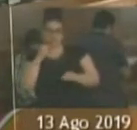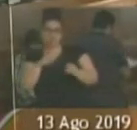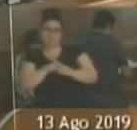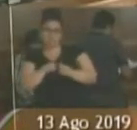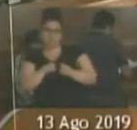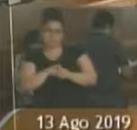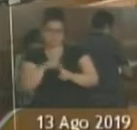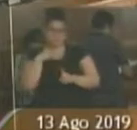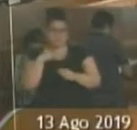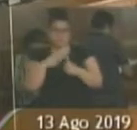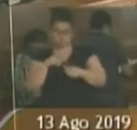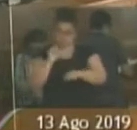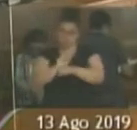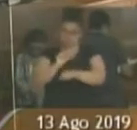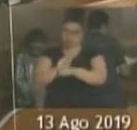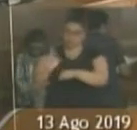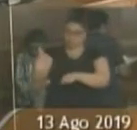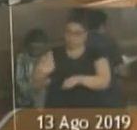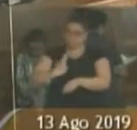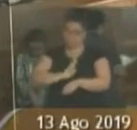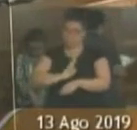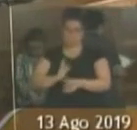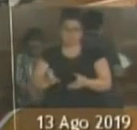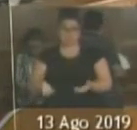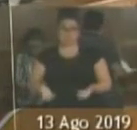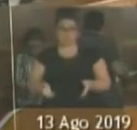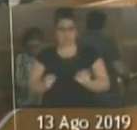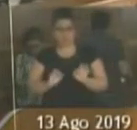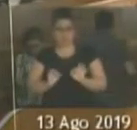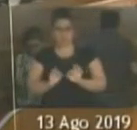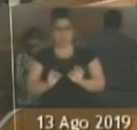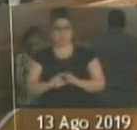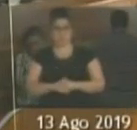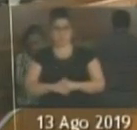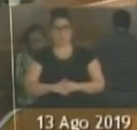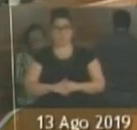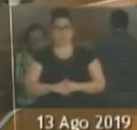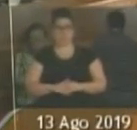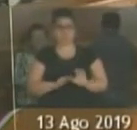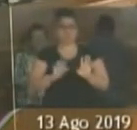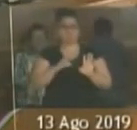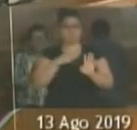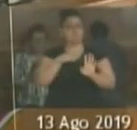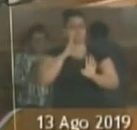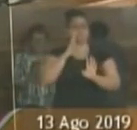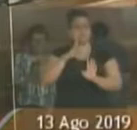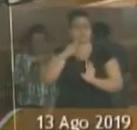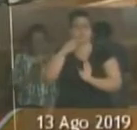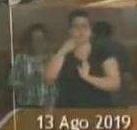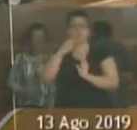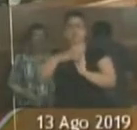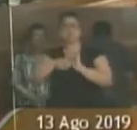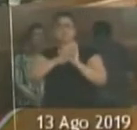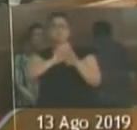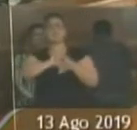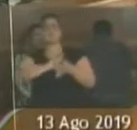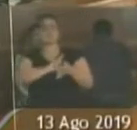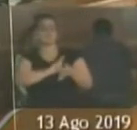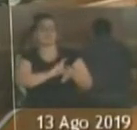E continua esperando os resultados. Então, mas não vi Vossa Excelência citar isso em determinado momento.